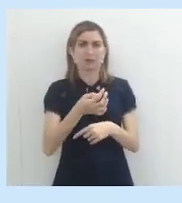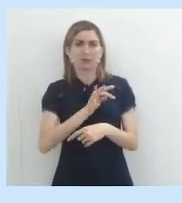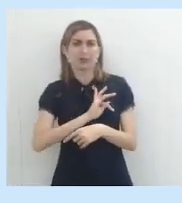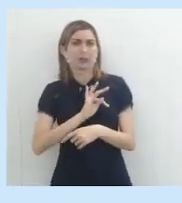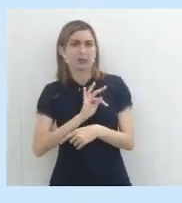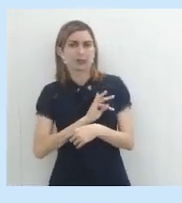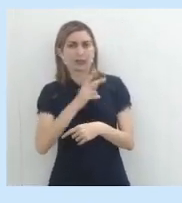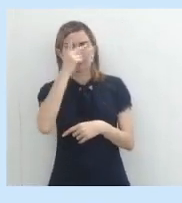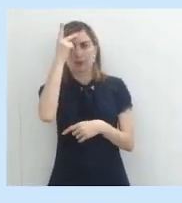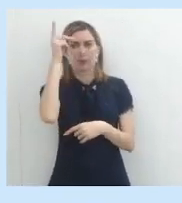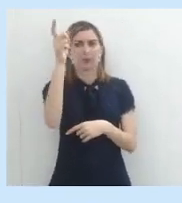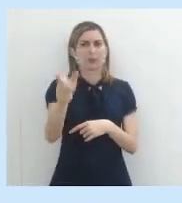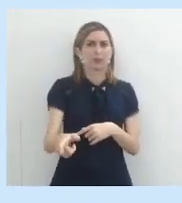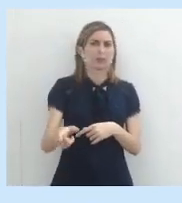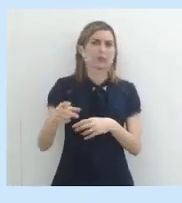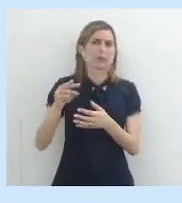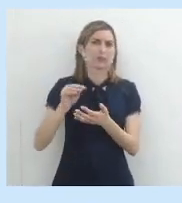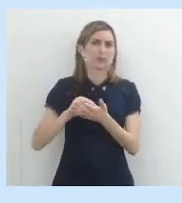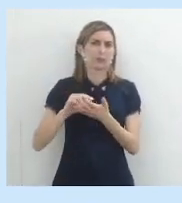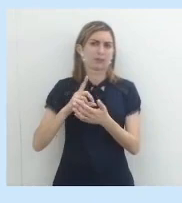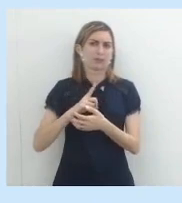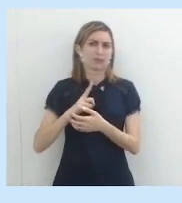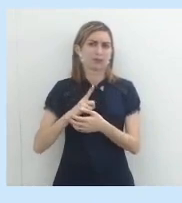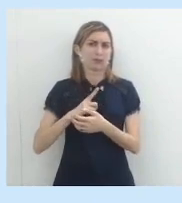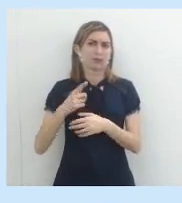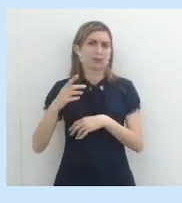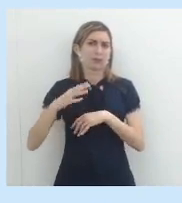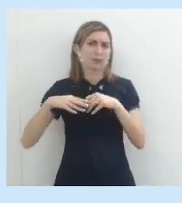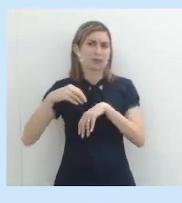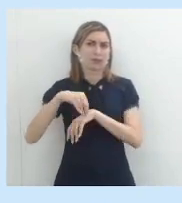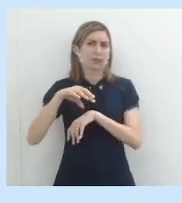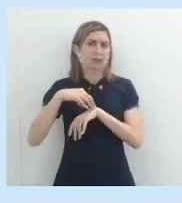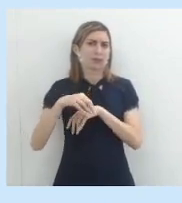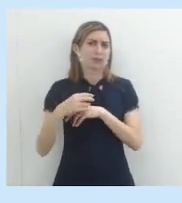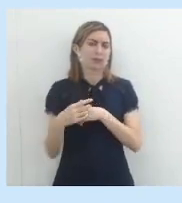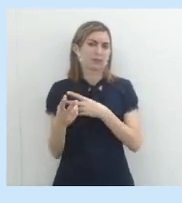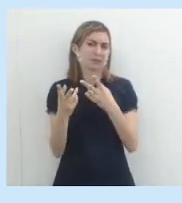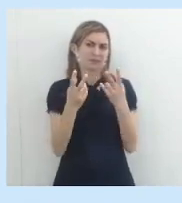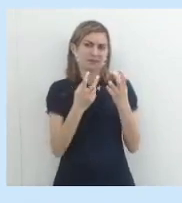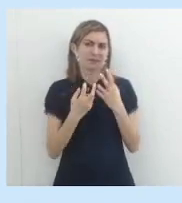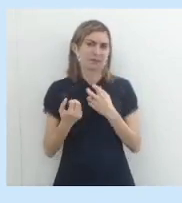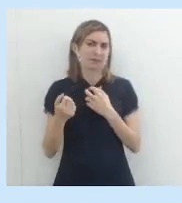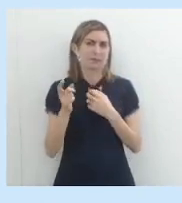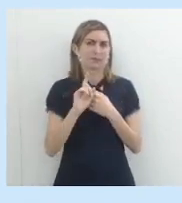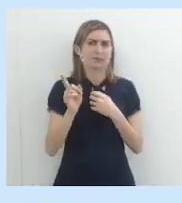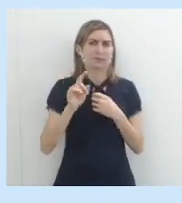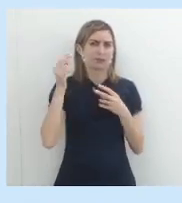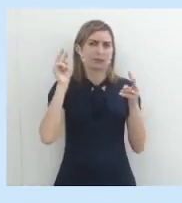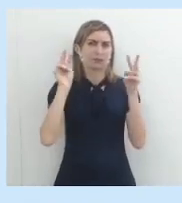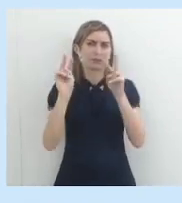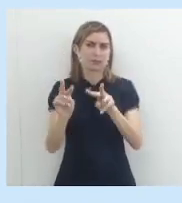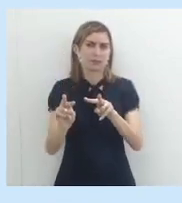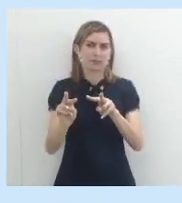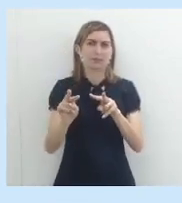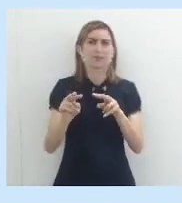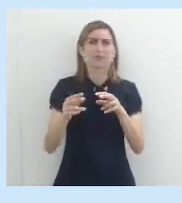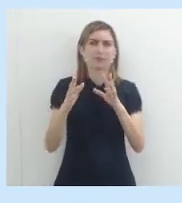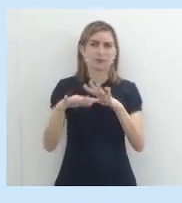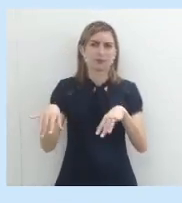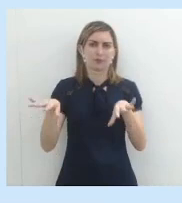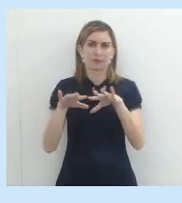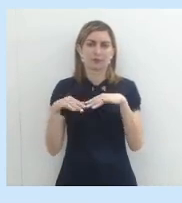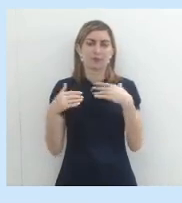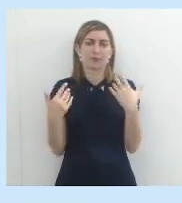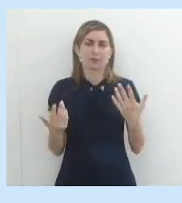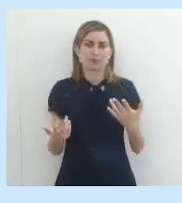a pessoa, que para o público geral, para a gente passa despercebido. Muitas vezes a gente vai para ver a obra em geral, né?